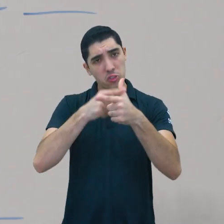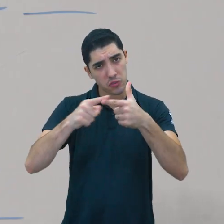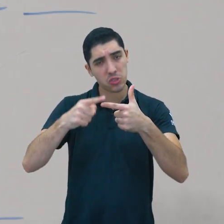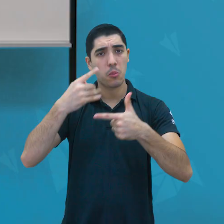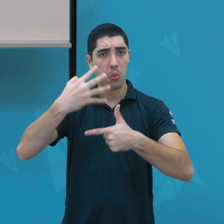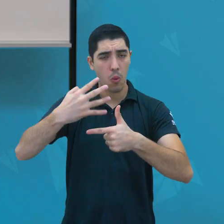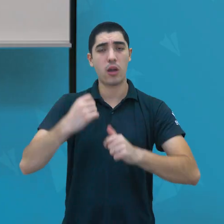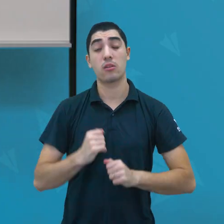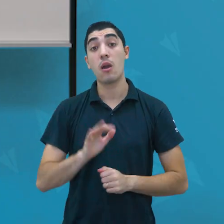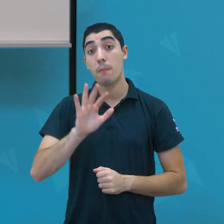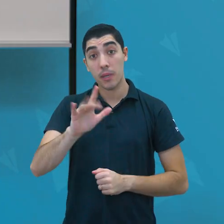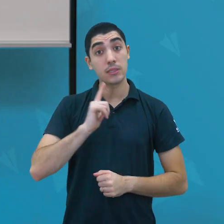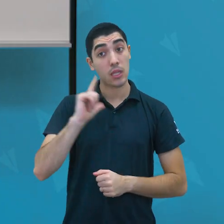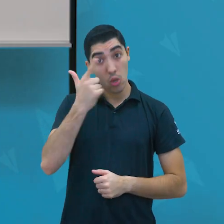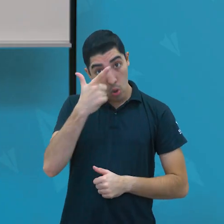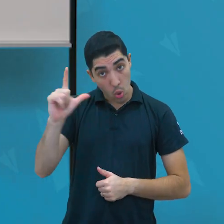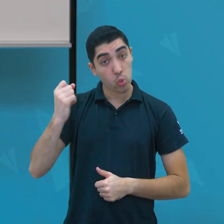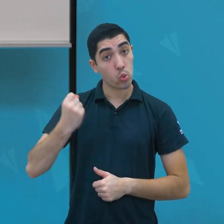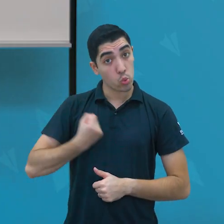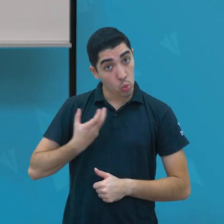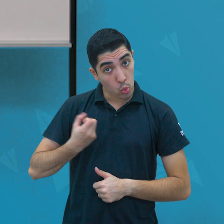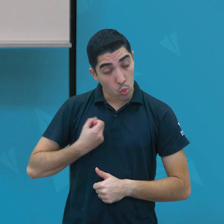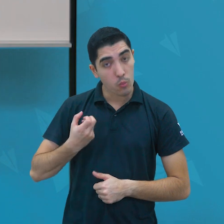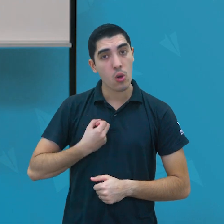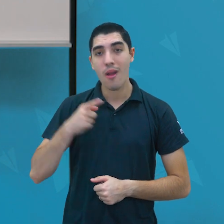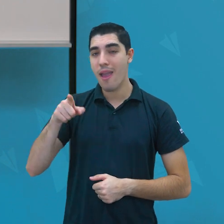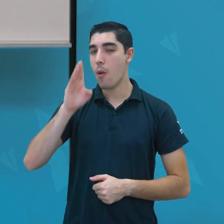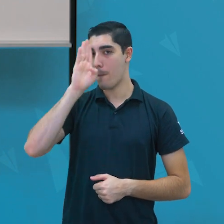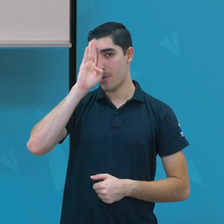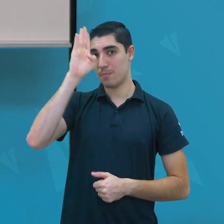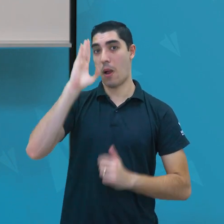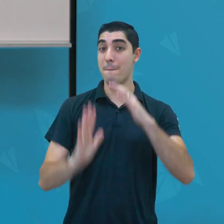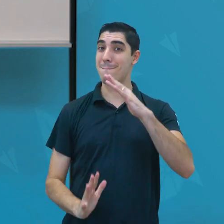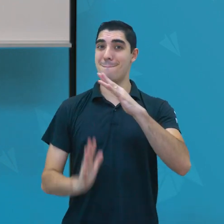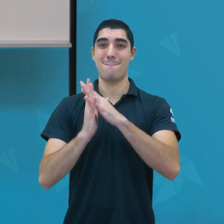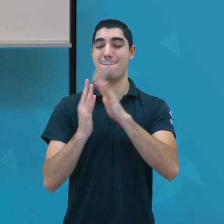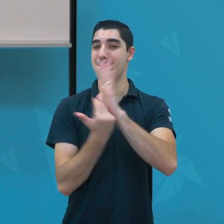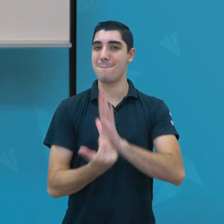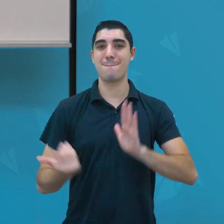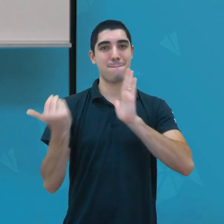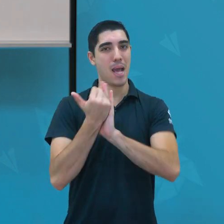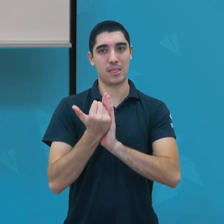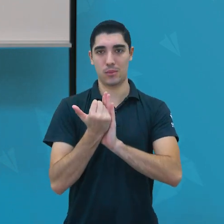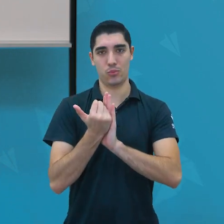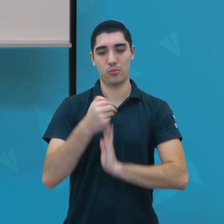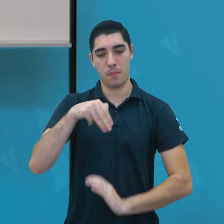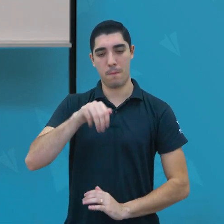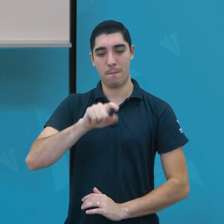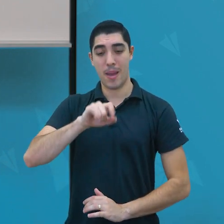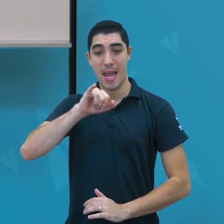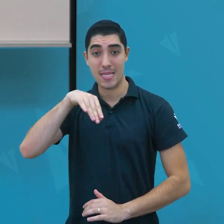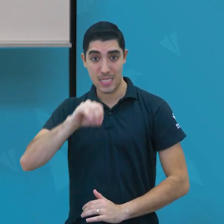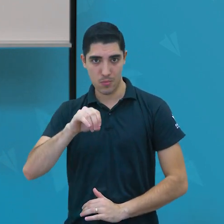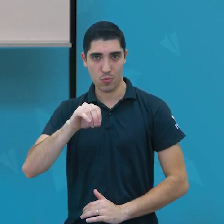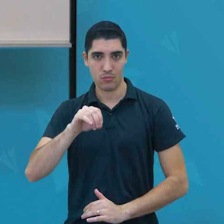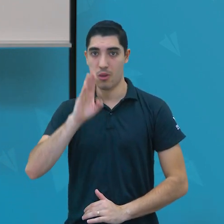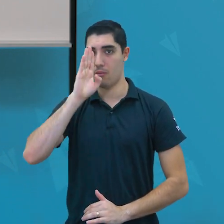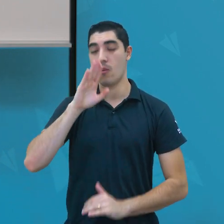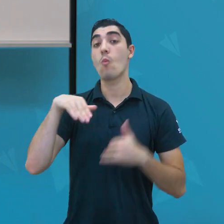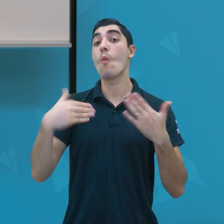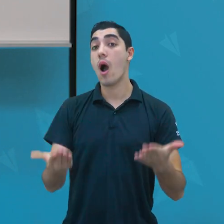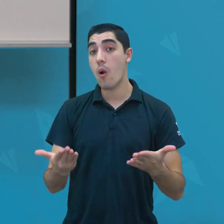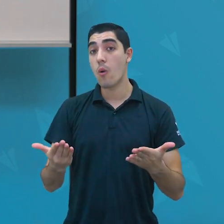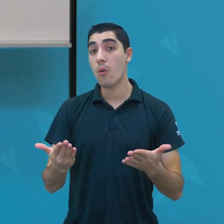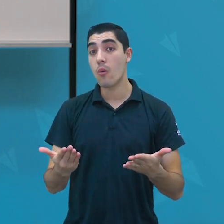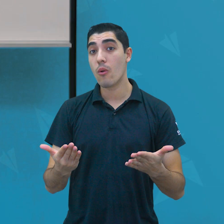4, mas tem um número ainda maior, no caso o máximo, que eu posso dividir eles ao mesmo tempo.